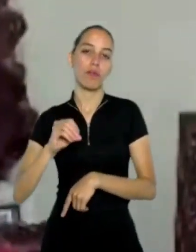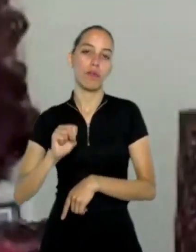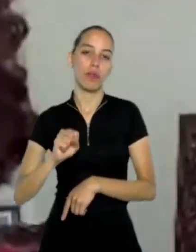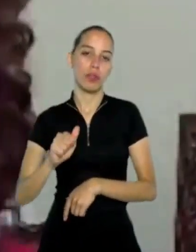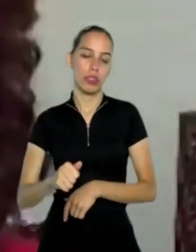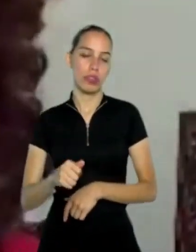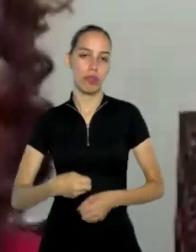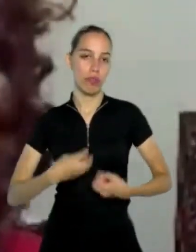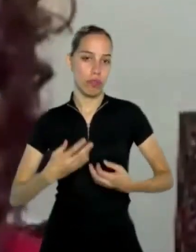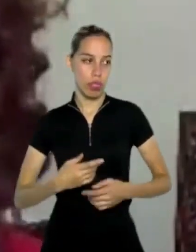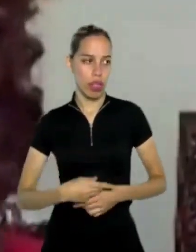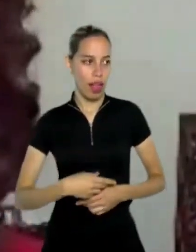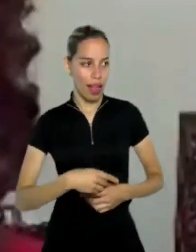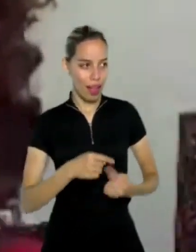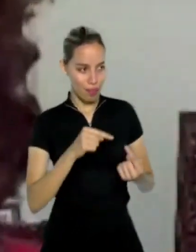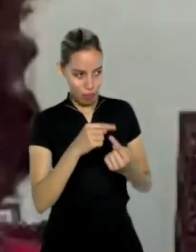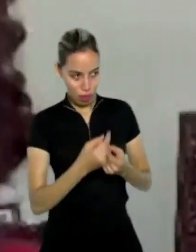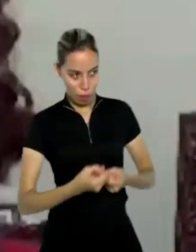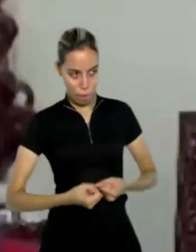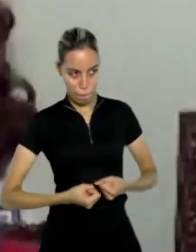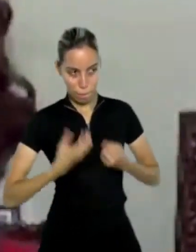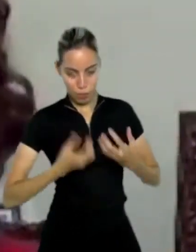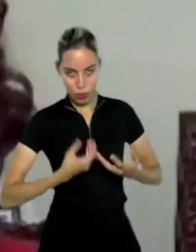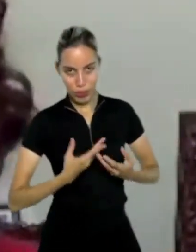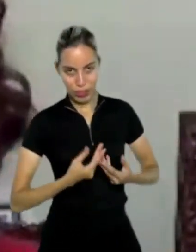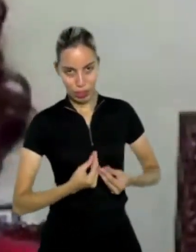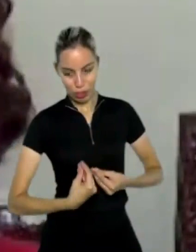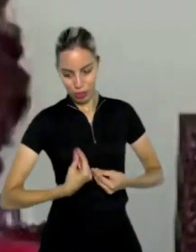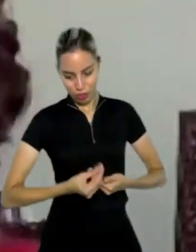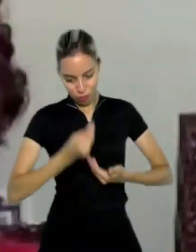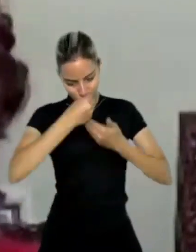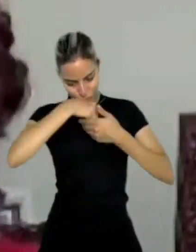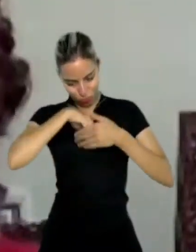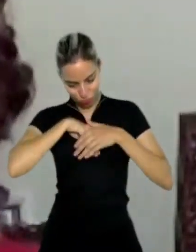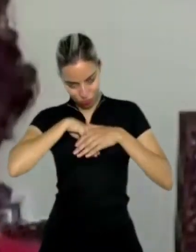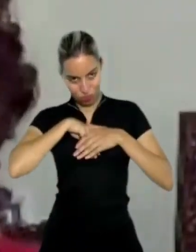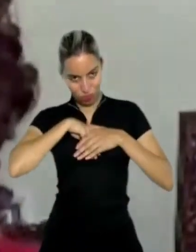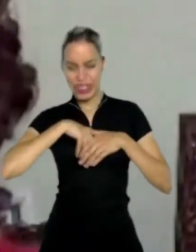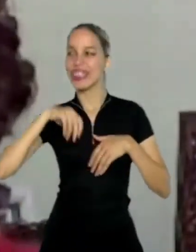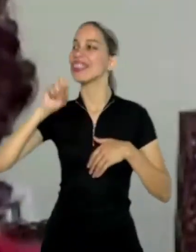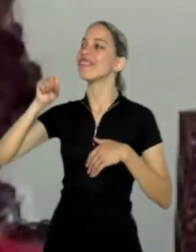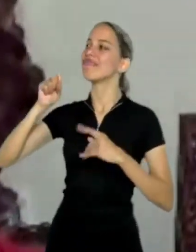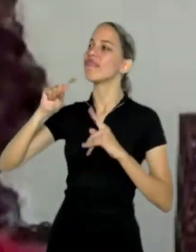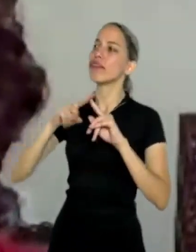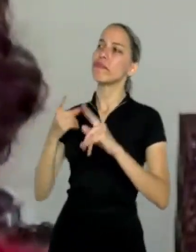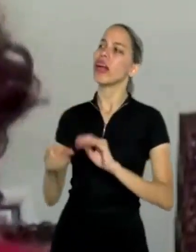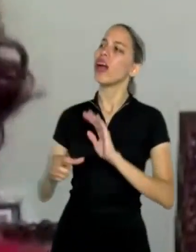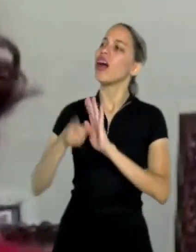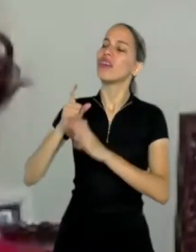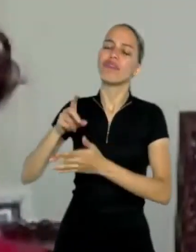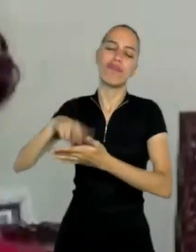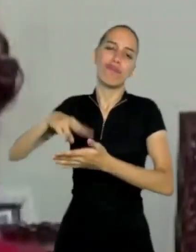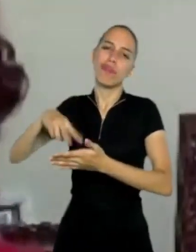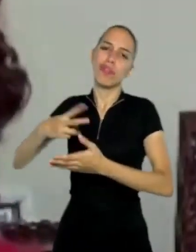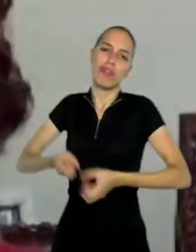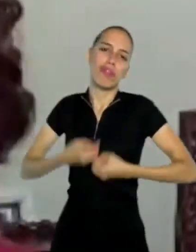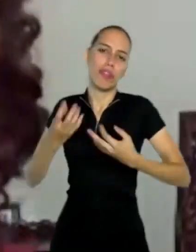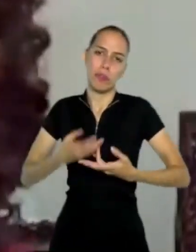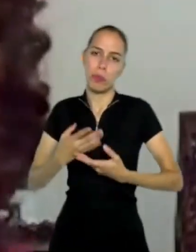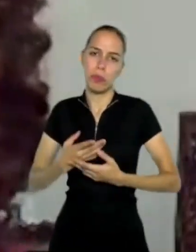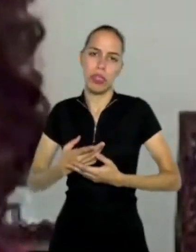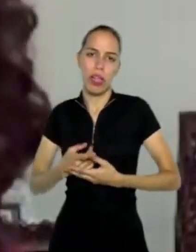aí dentro, né? Sim, sim, já morava. Mas eu não lia muito poesia. Eu lia muito